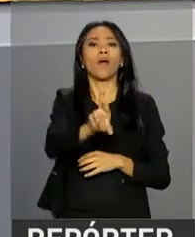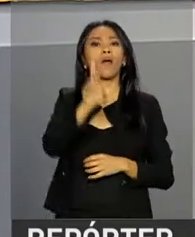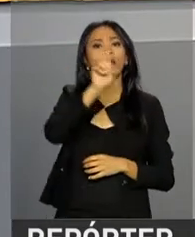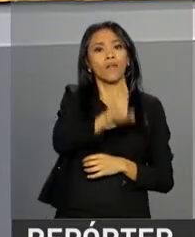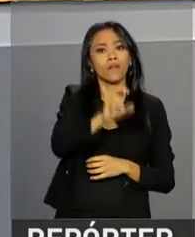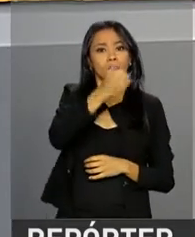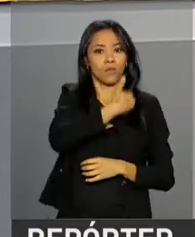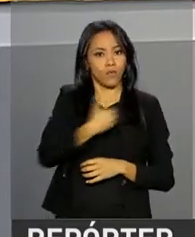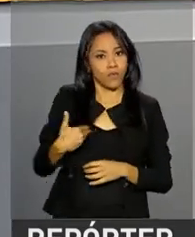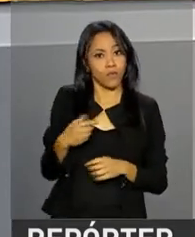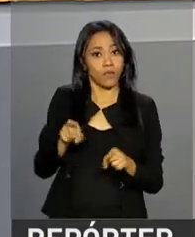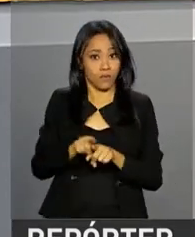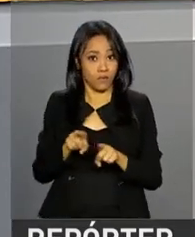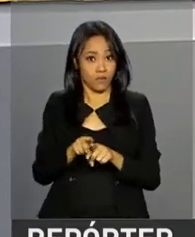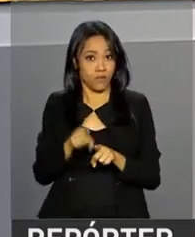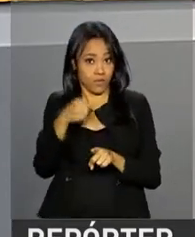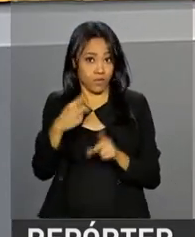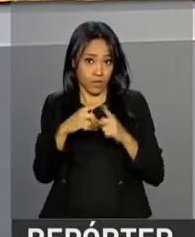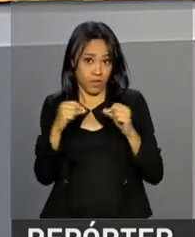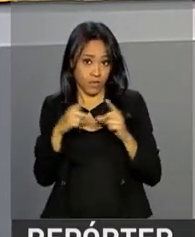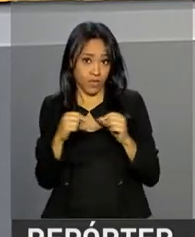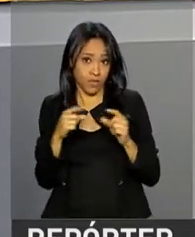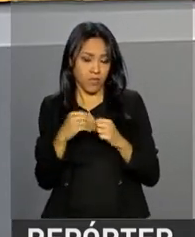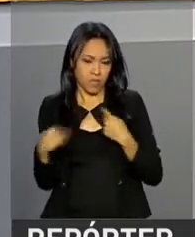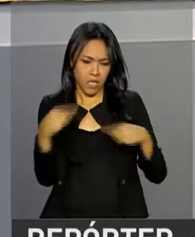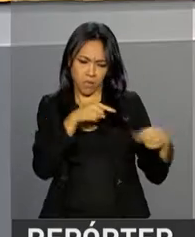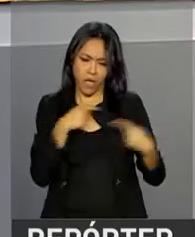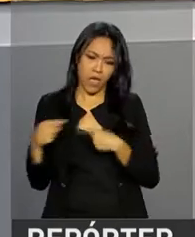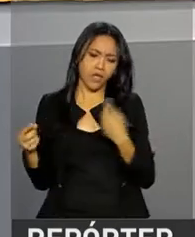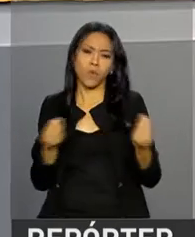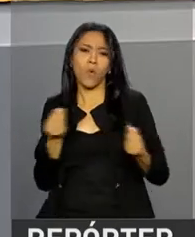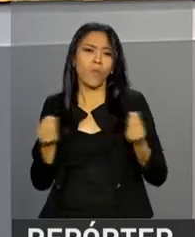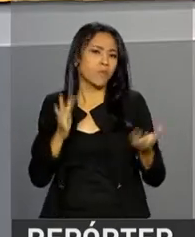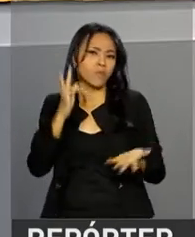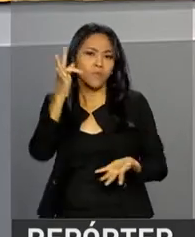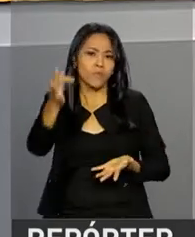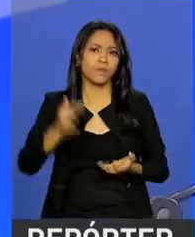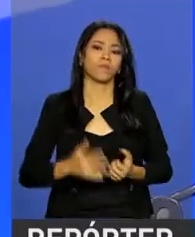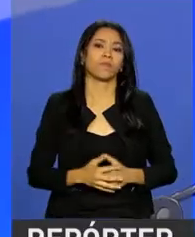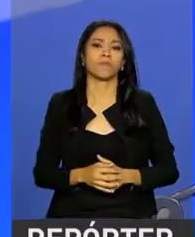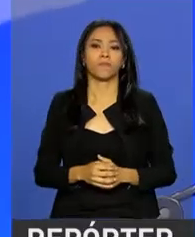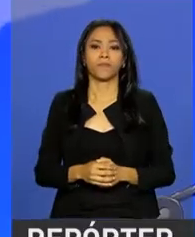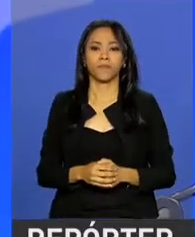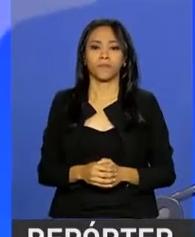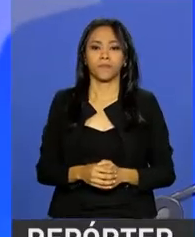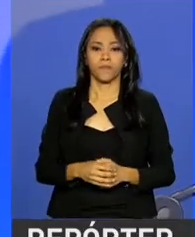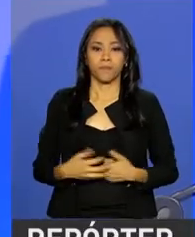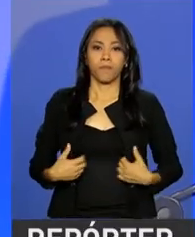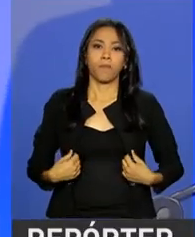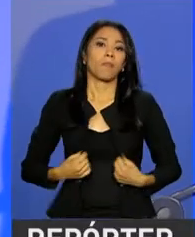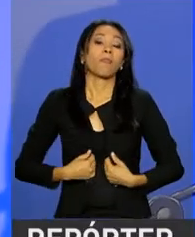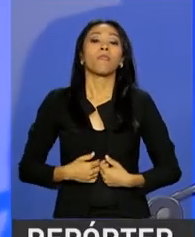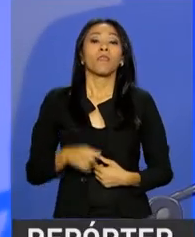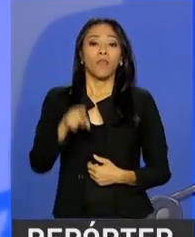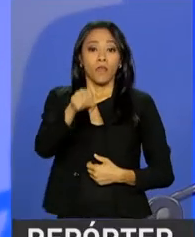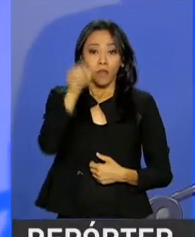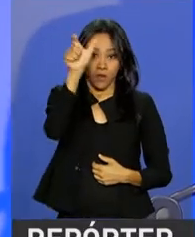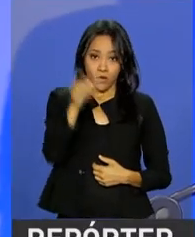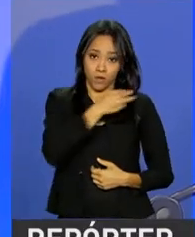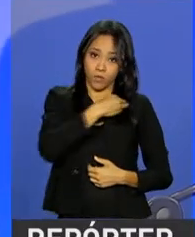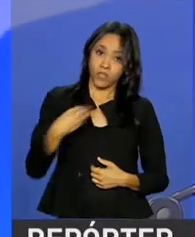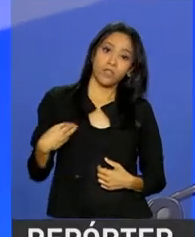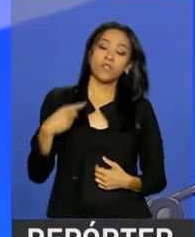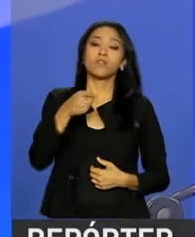Brasília mostrou a evolução dos debates e tratou do futuro do setor. O ministro da Ciência,